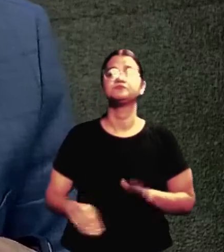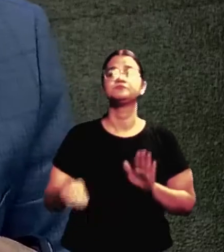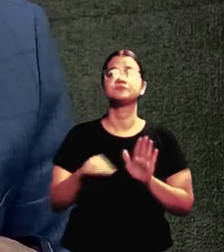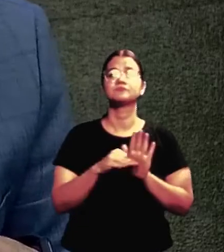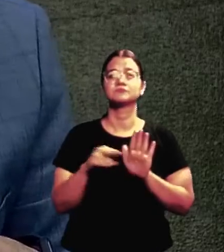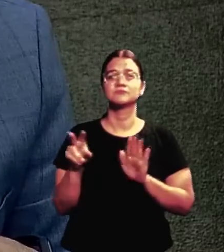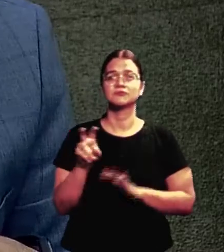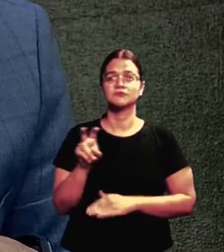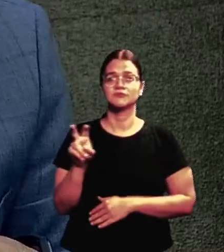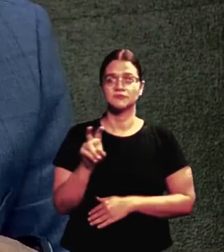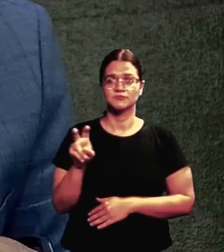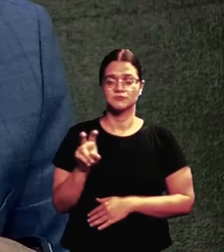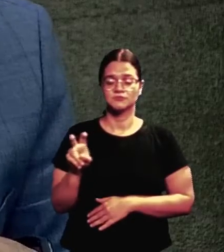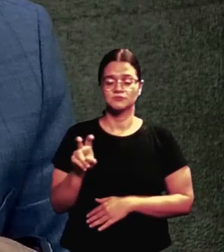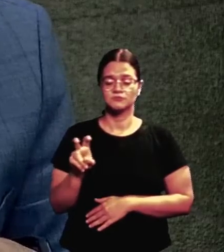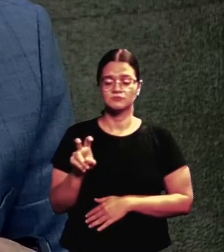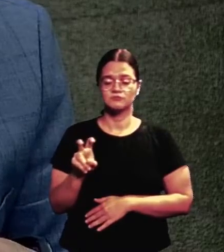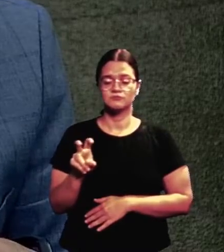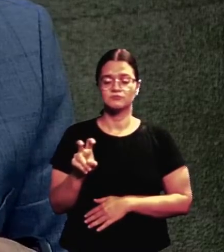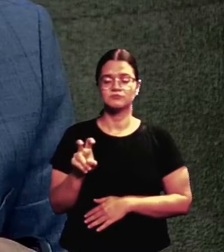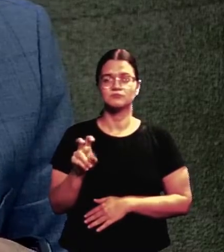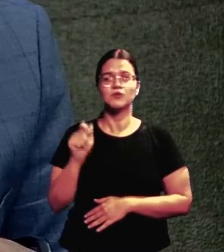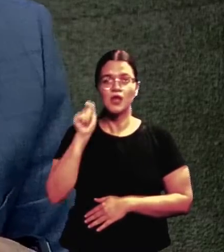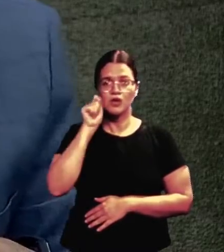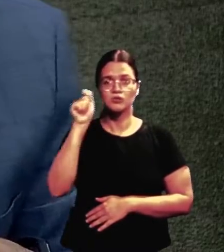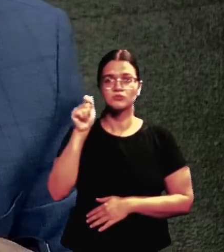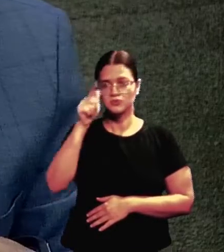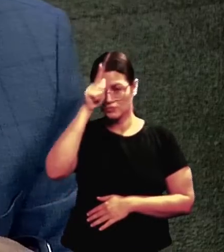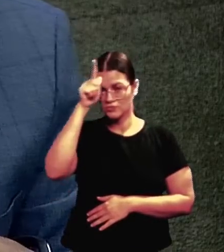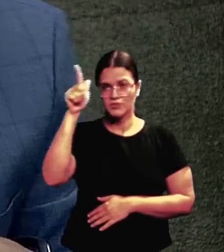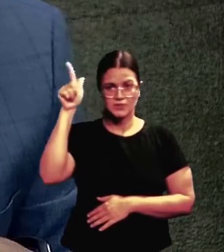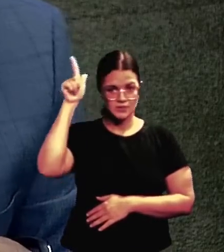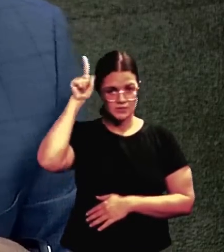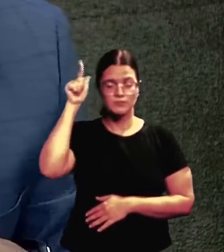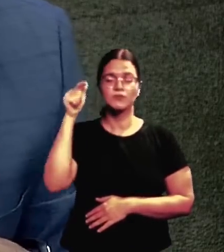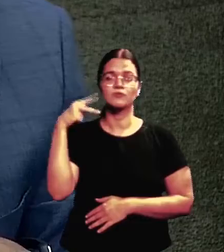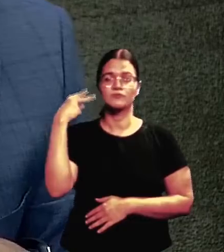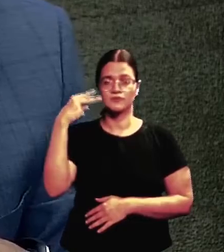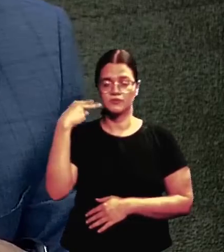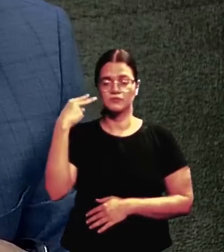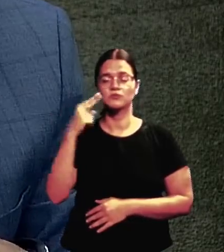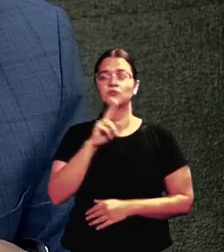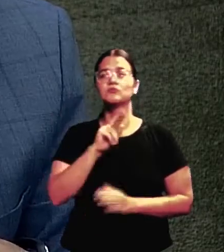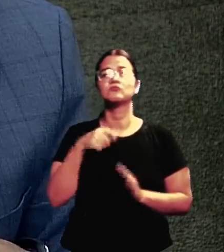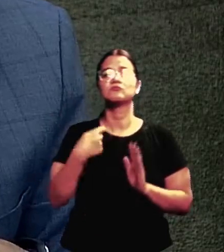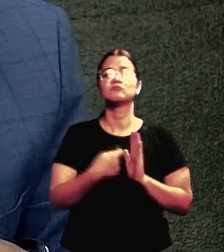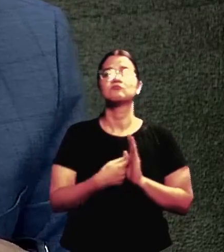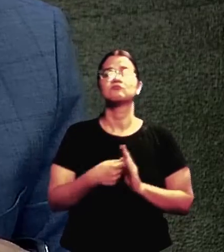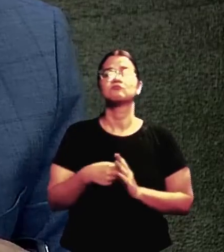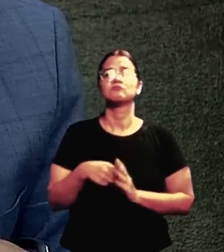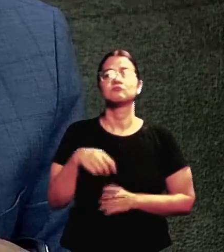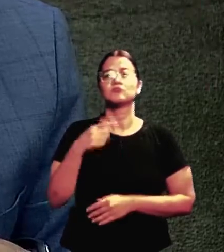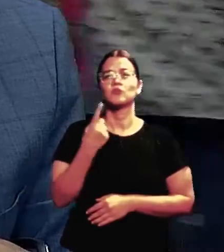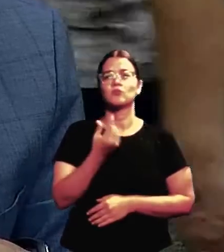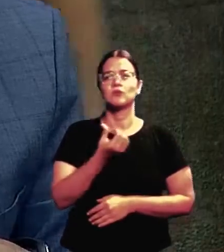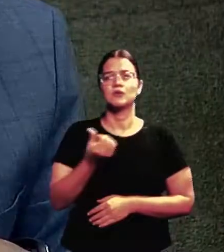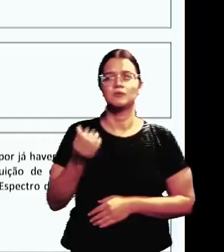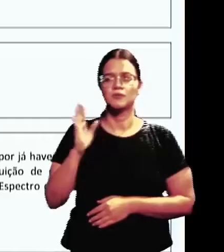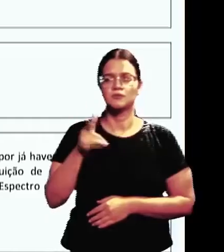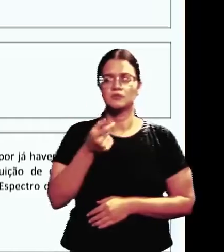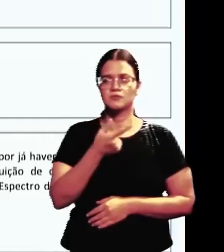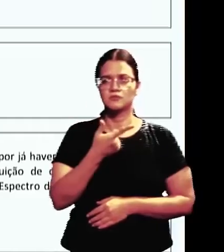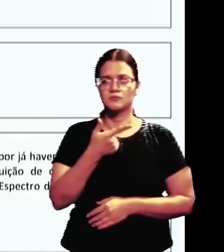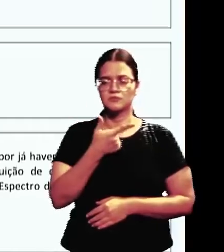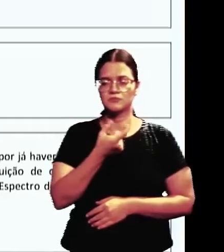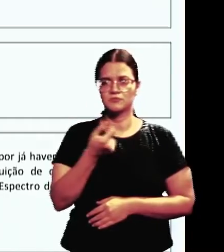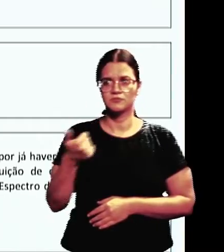Item 5 da pauta, autoria da vereadora Gabriela Rodarte. Projeto número 166/2021 dispõe